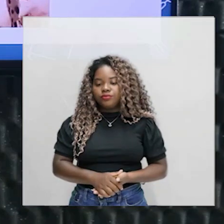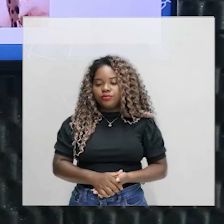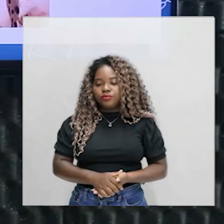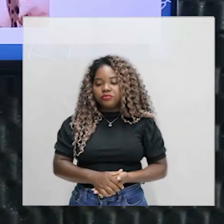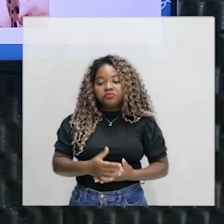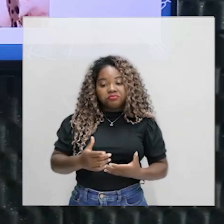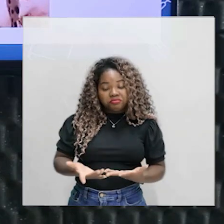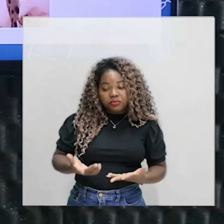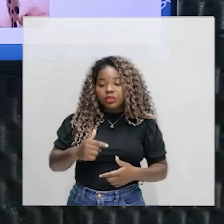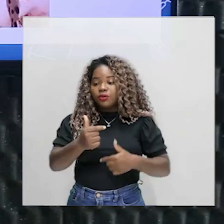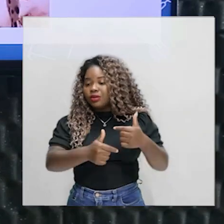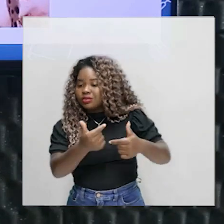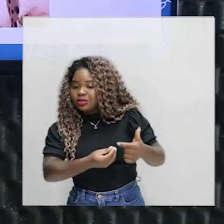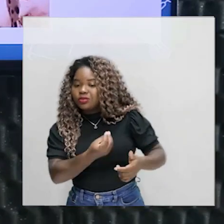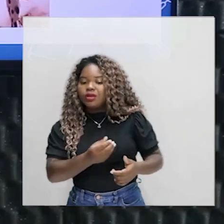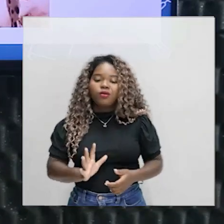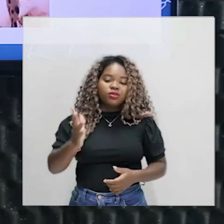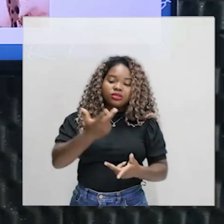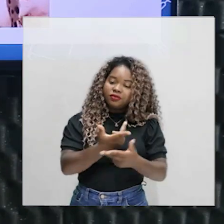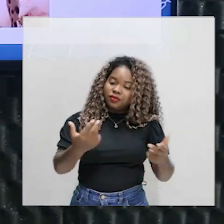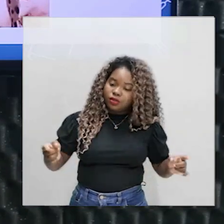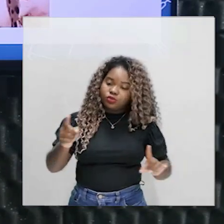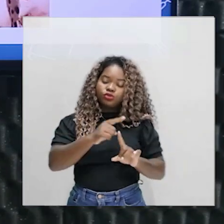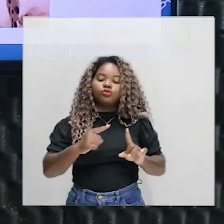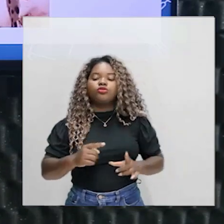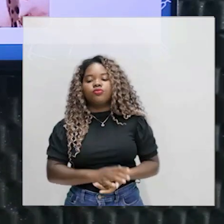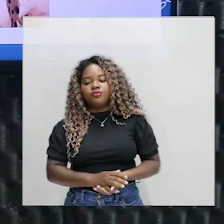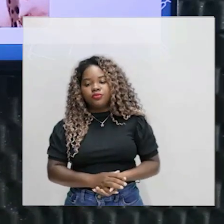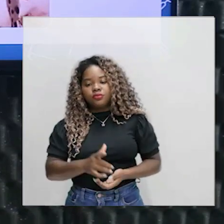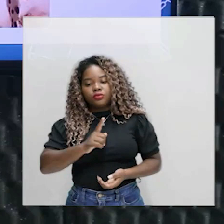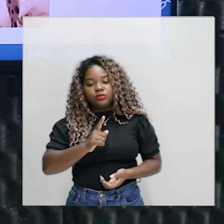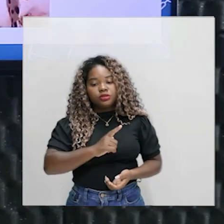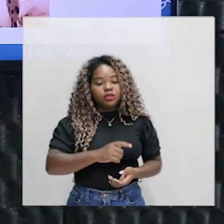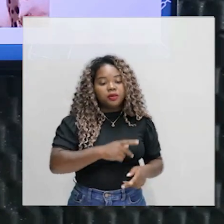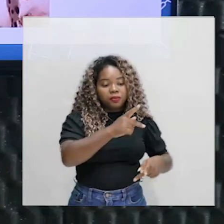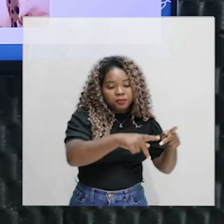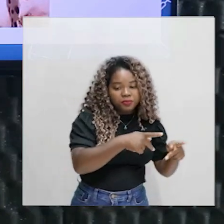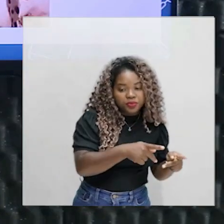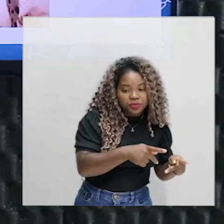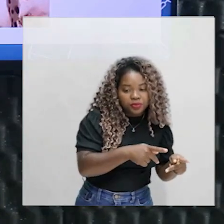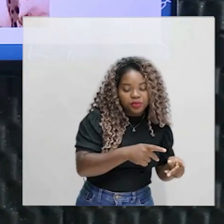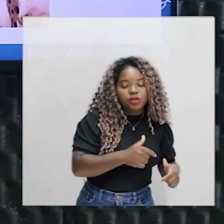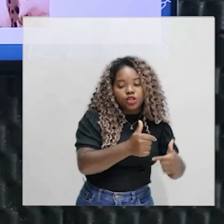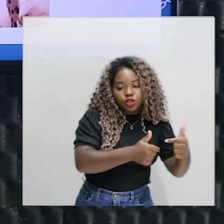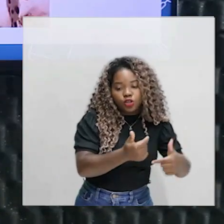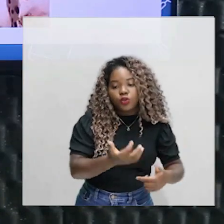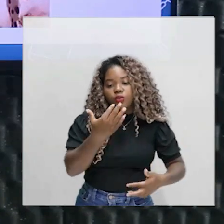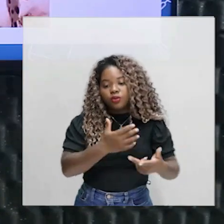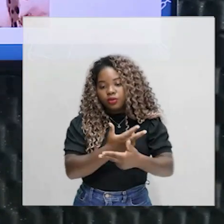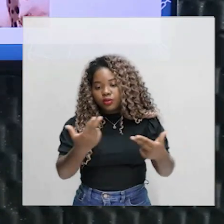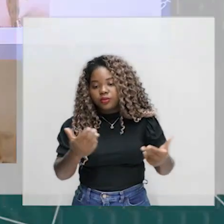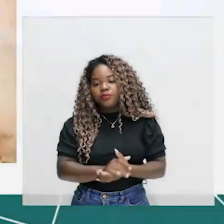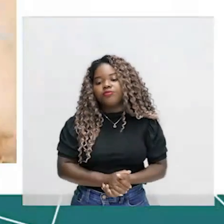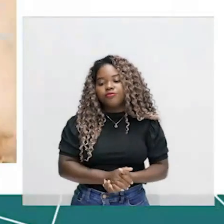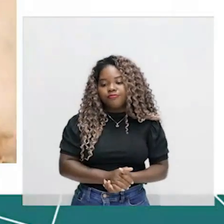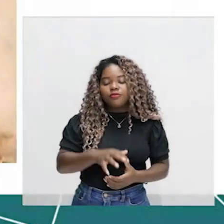essa luta pela sobrevivência acontece de várias formas por um lado eu tenho um indivíduo que luta para conseguir alimento é o caso